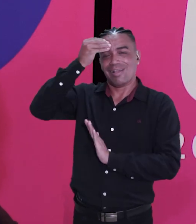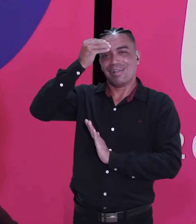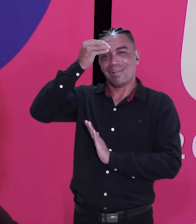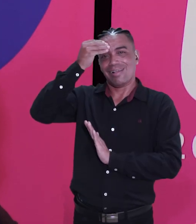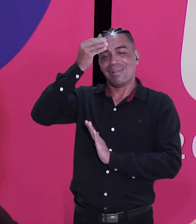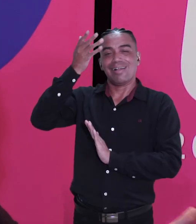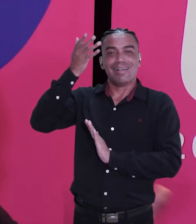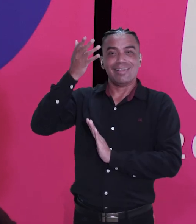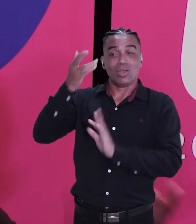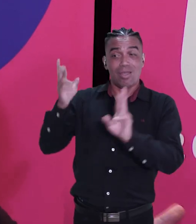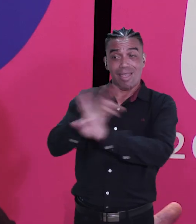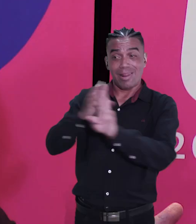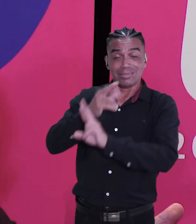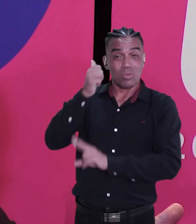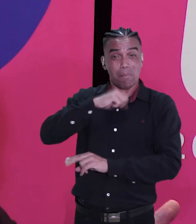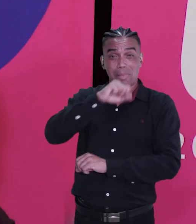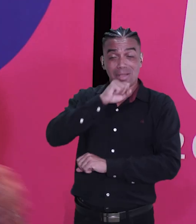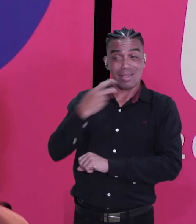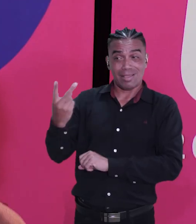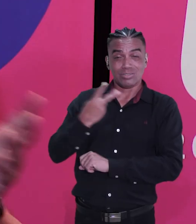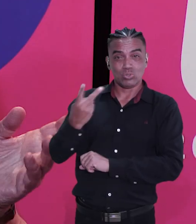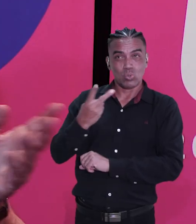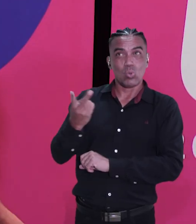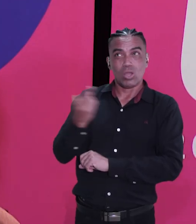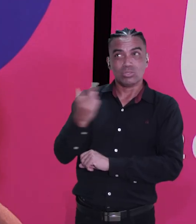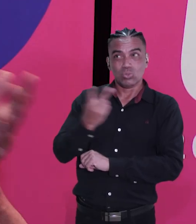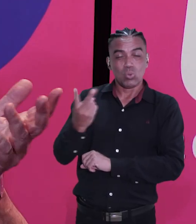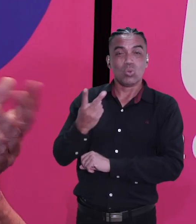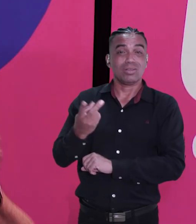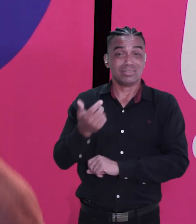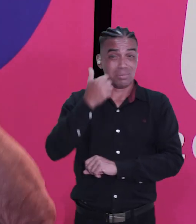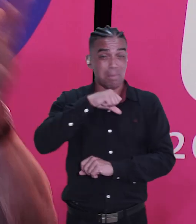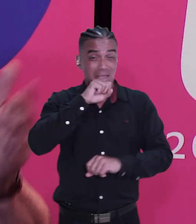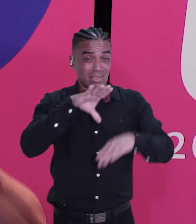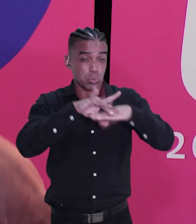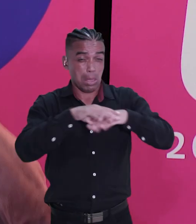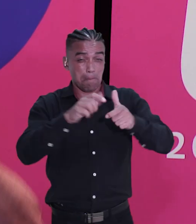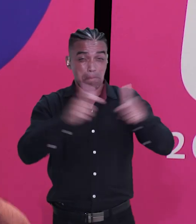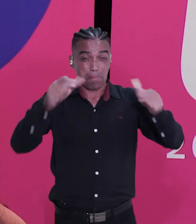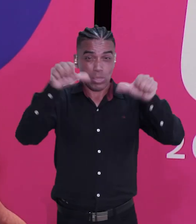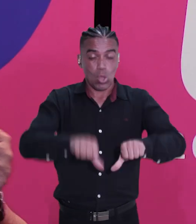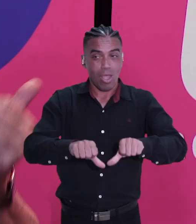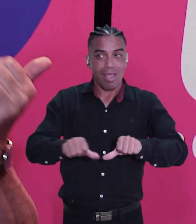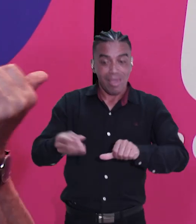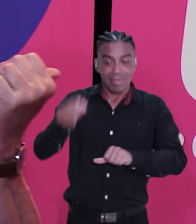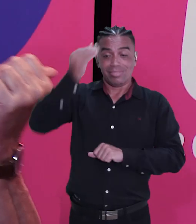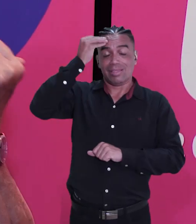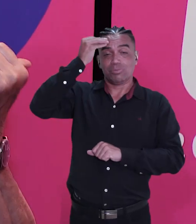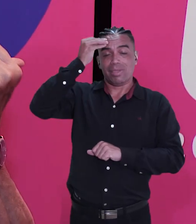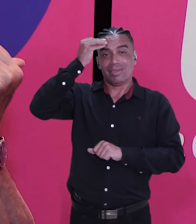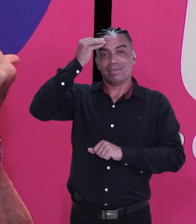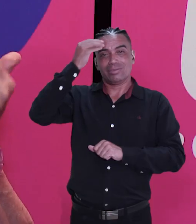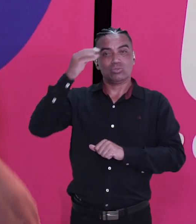mãe dela. Ela passou a ter uma relação com a mãe, sabe? De repente, apesar da mãe, né, estar cada vez pior, aumentou